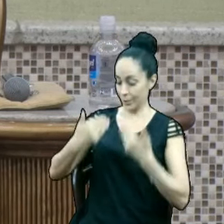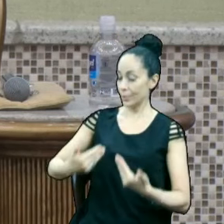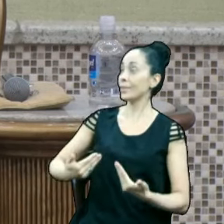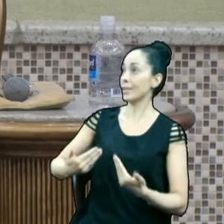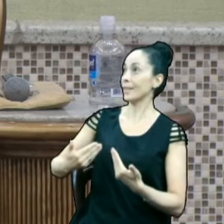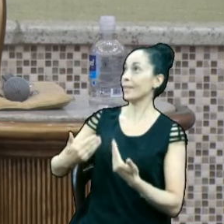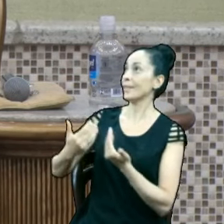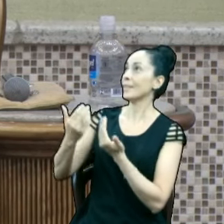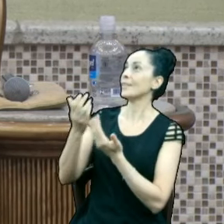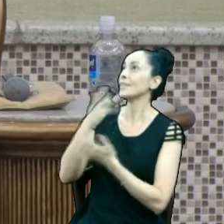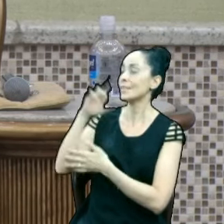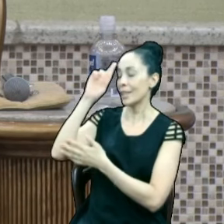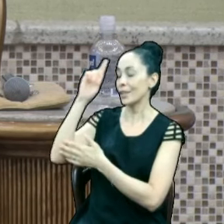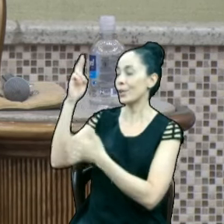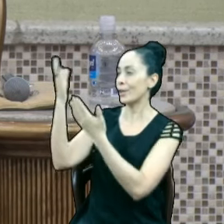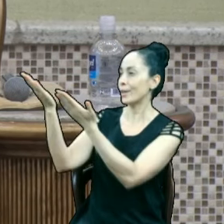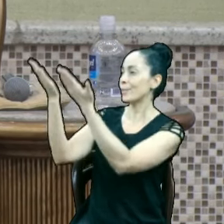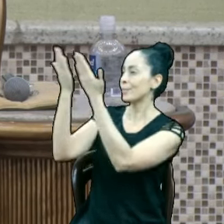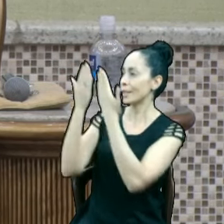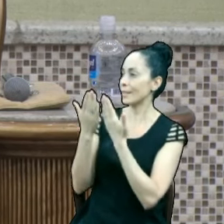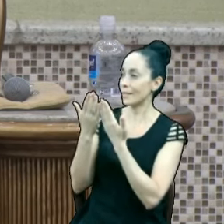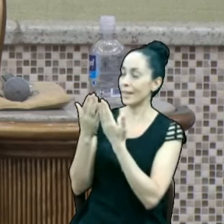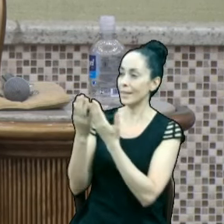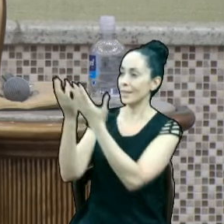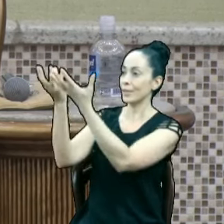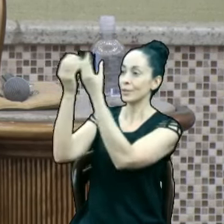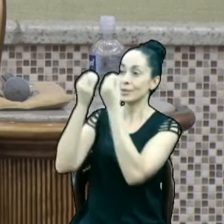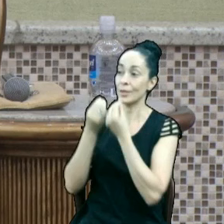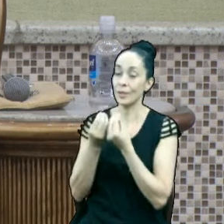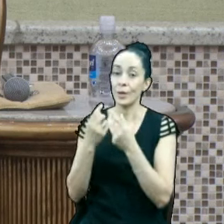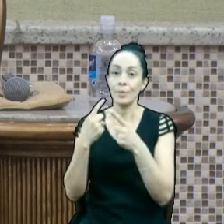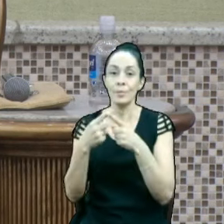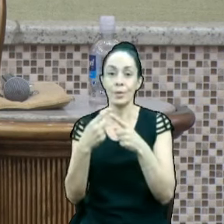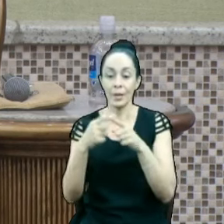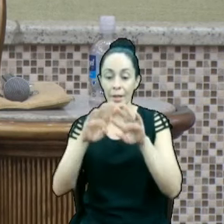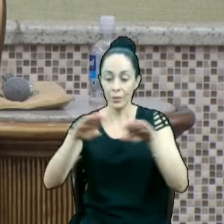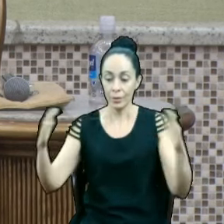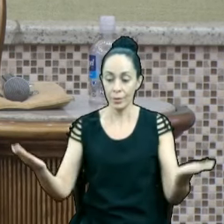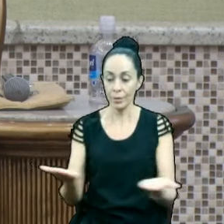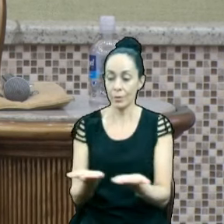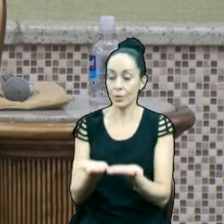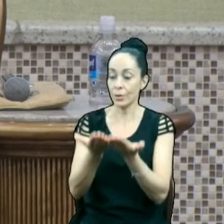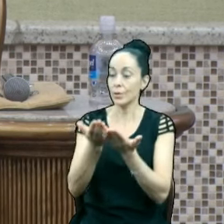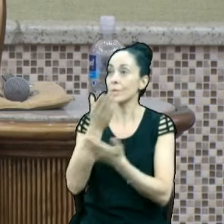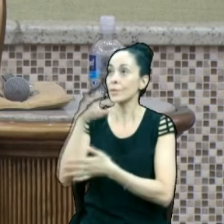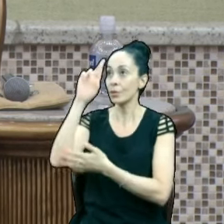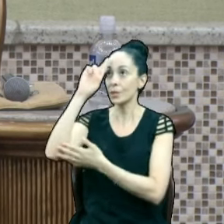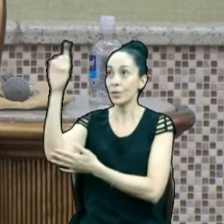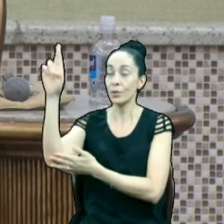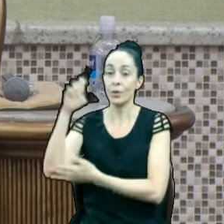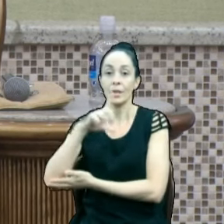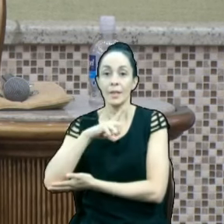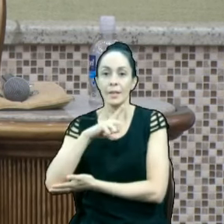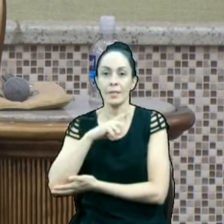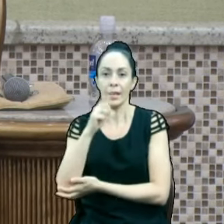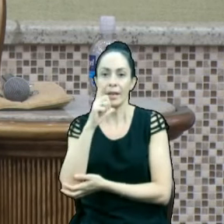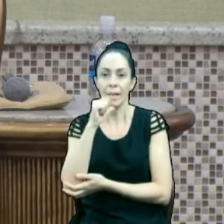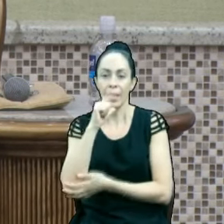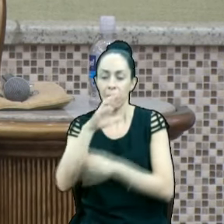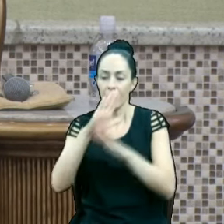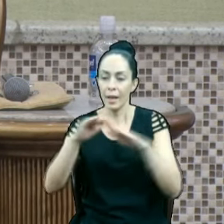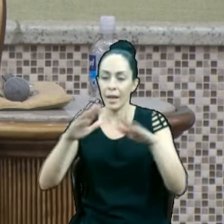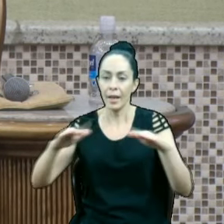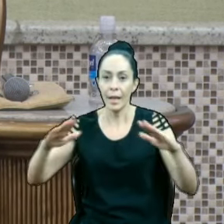senhor aí as Águas Purificadoras sanadoras você tá na tanto nos filhos agora se